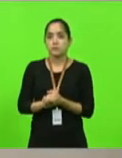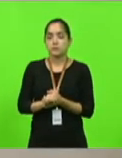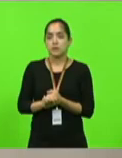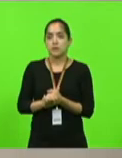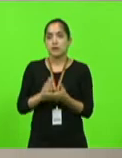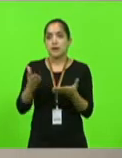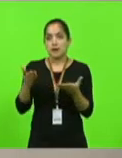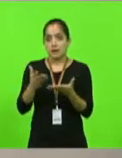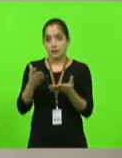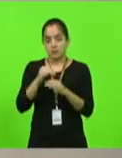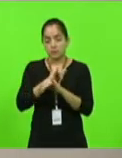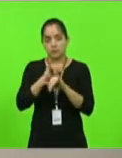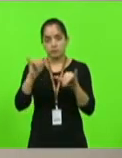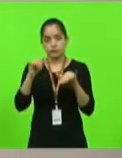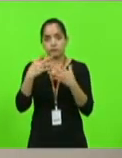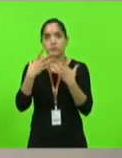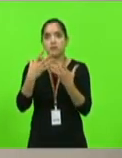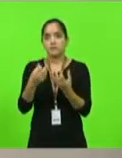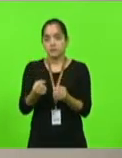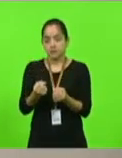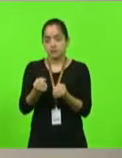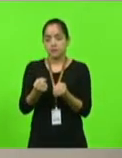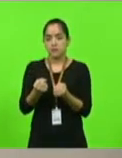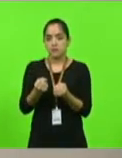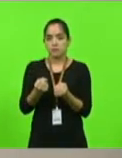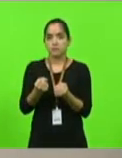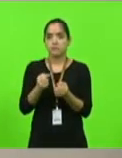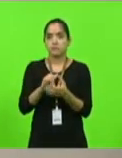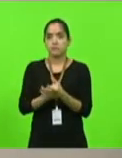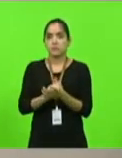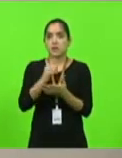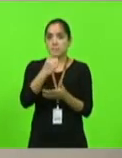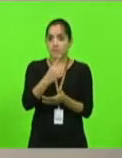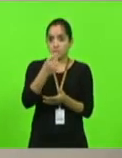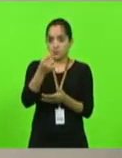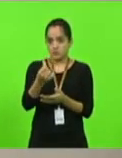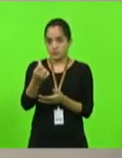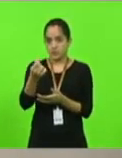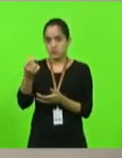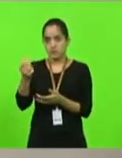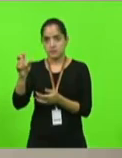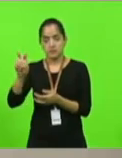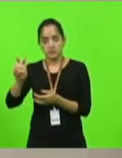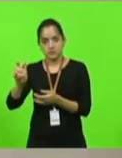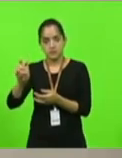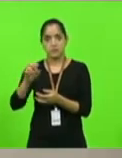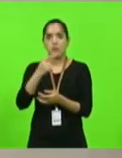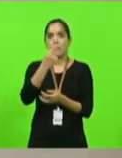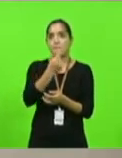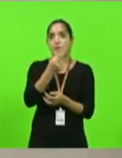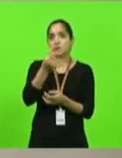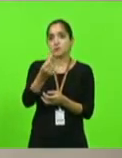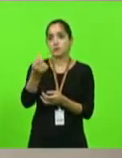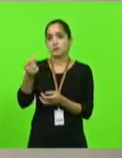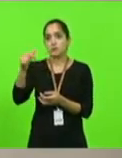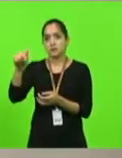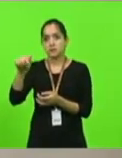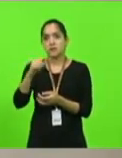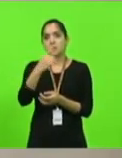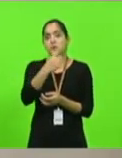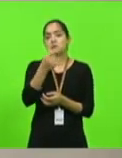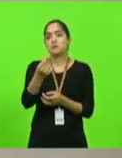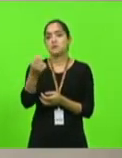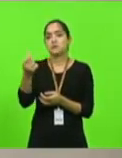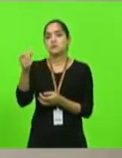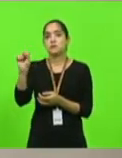Esta presidência comunica que defere os seguintes requerimentos, requerimentos 1665, 1667 e 1678.